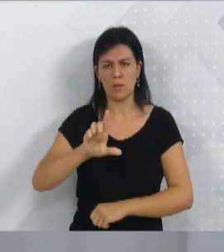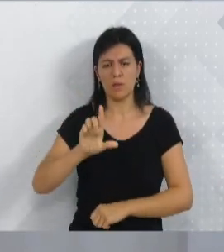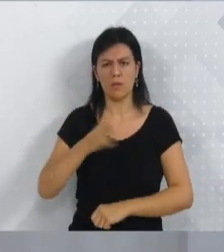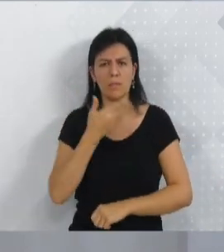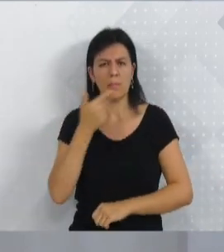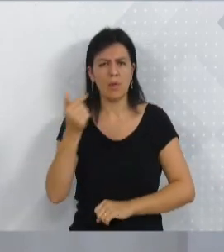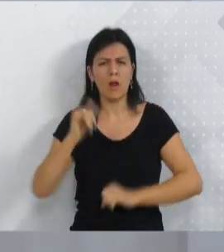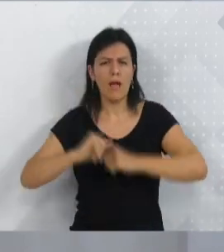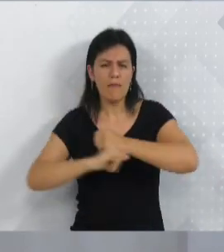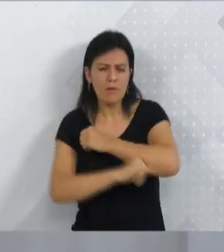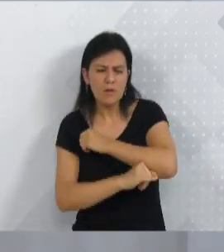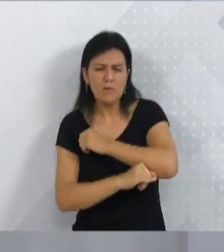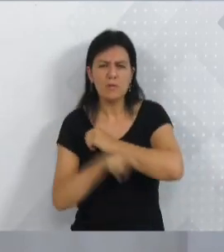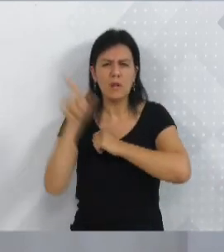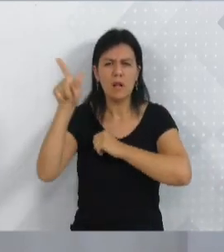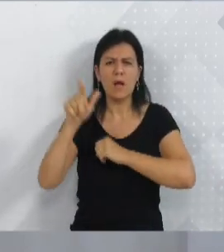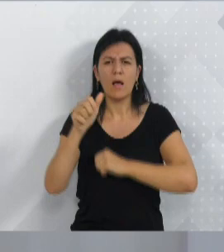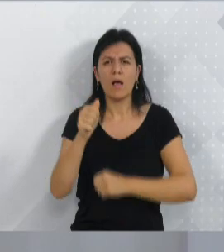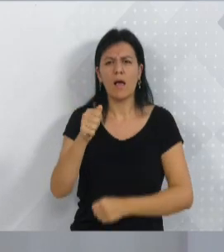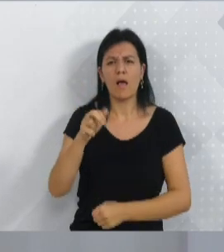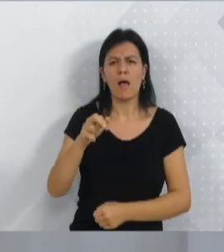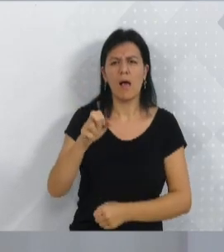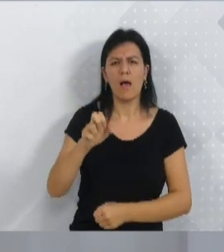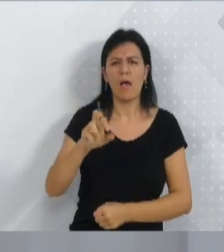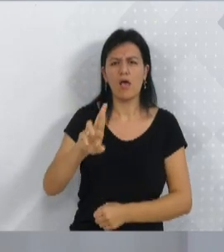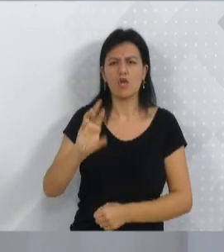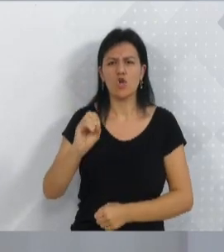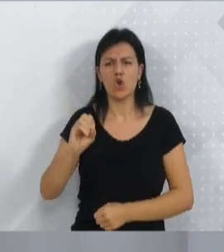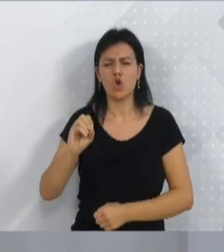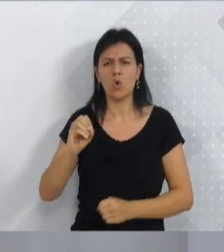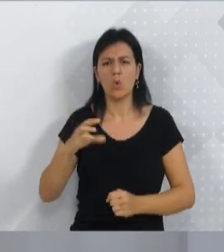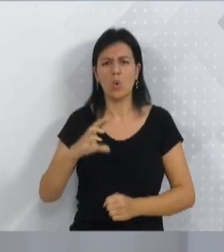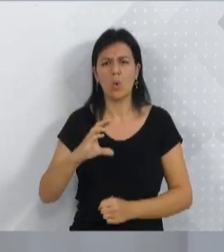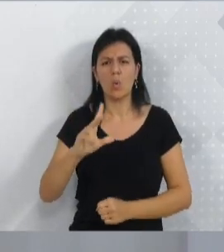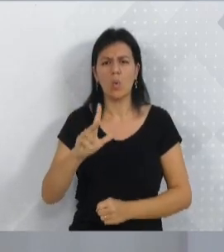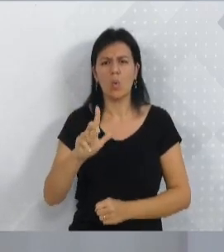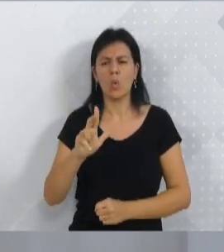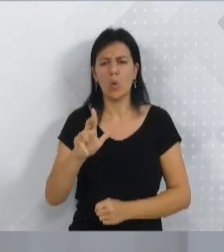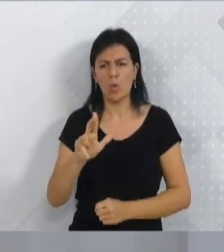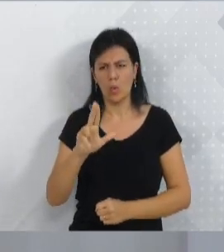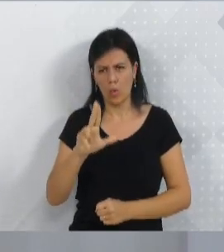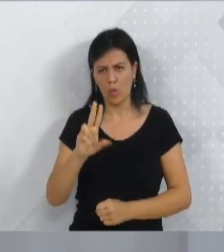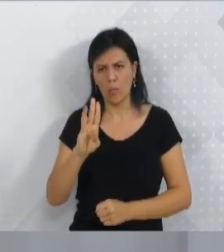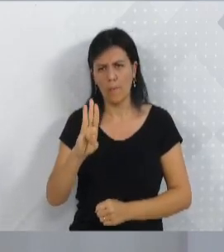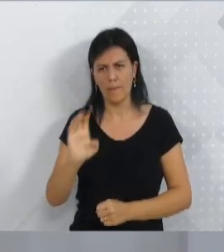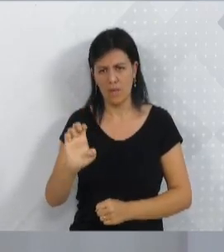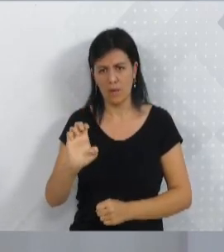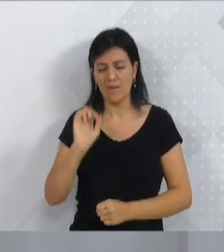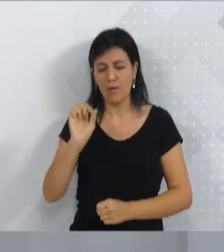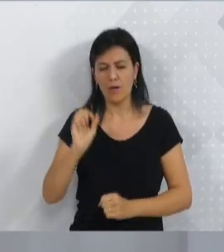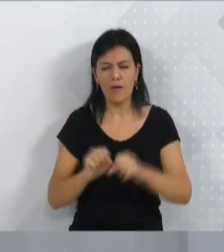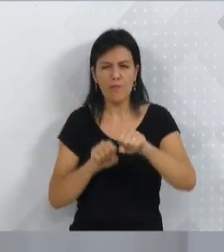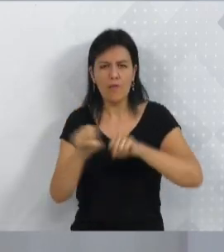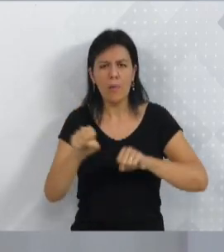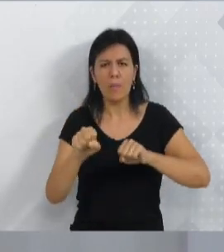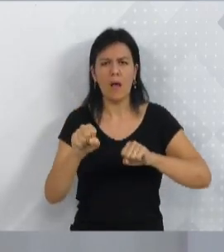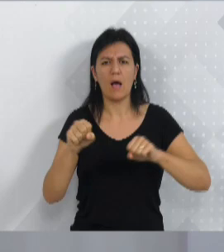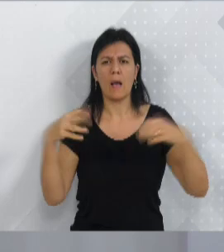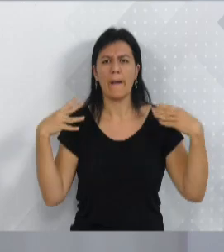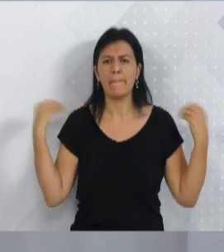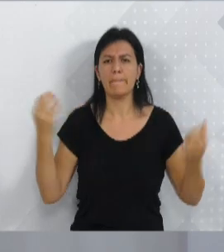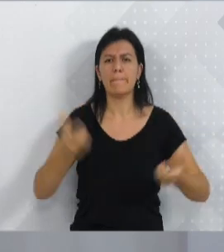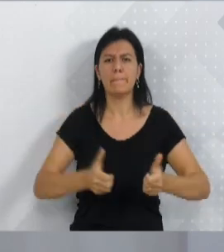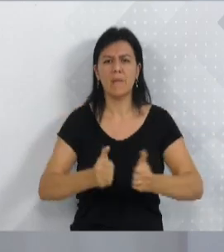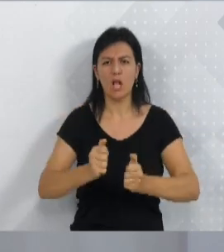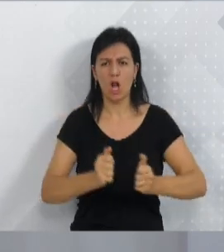melhoria nas infraestrutura da Aeroclube o clube tem um papel fundamental na nossa cidade de formação de pilotos Equipe técnica é uma das principais escolas de aviação do